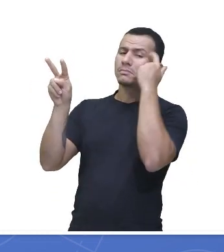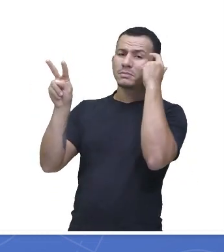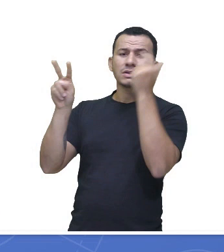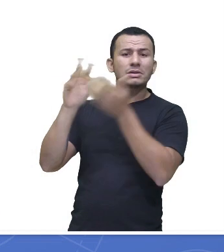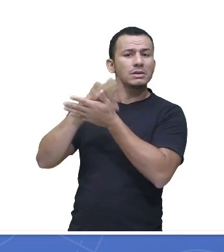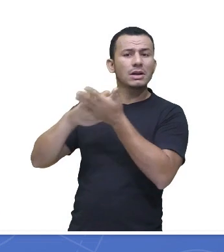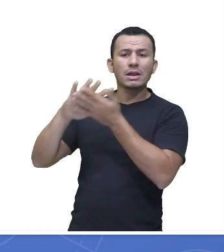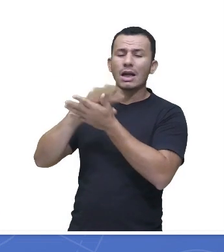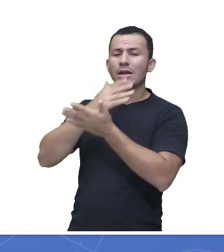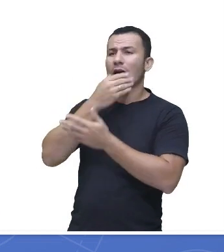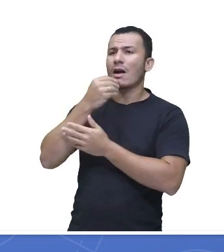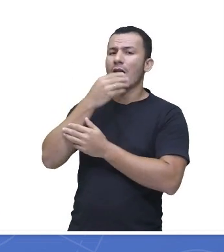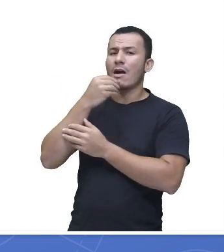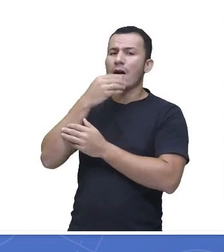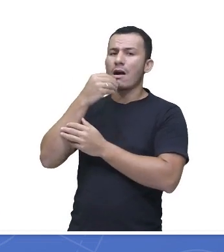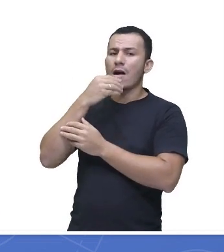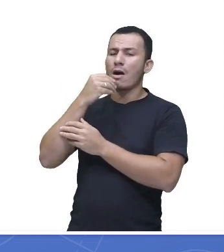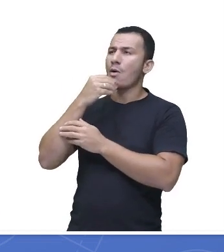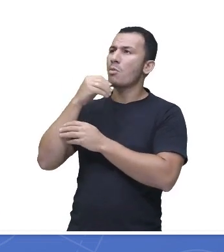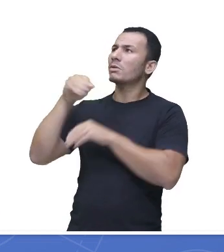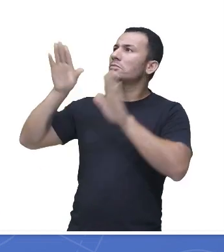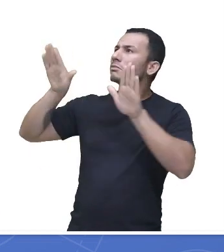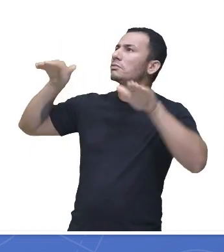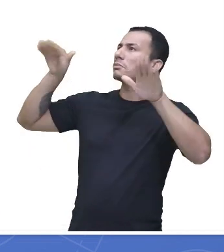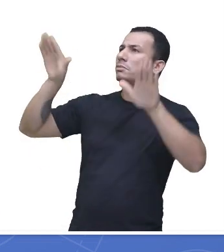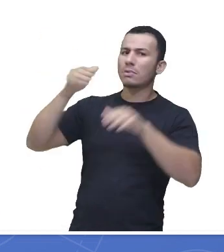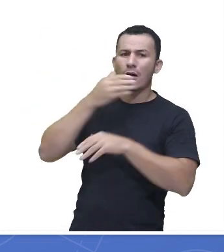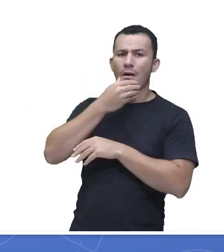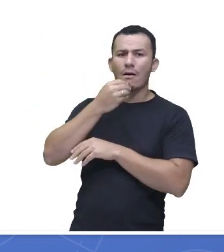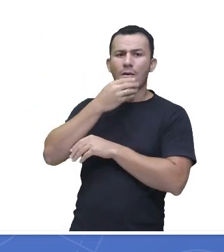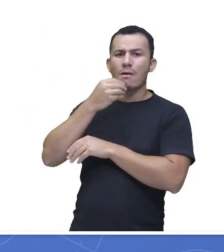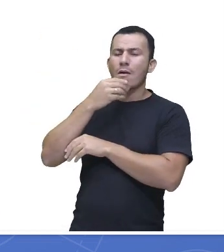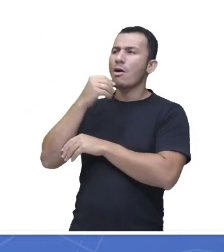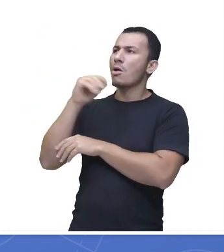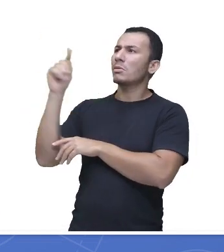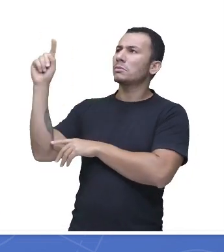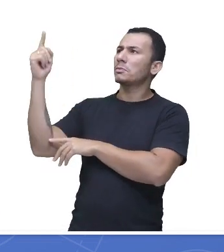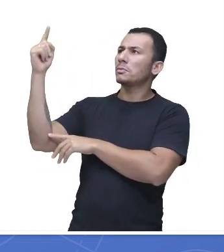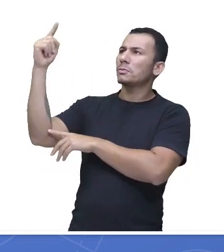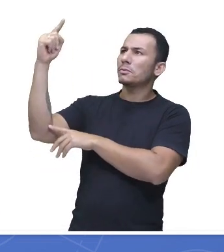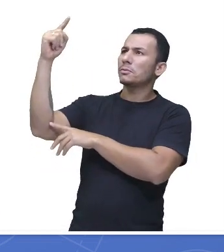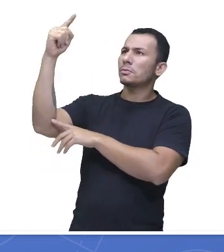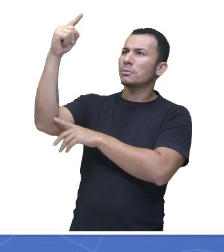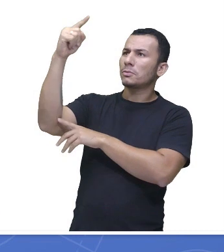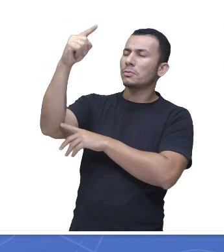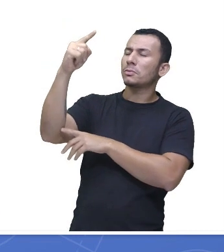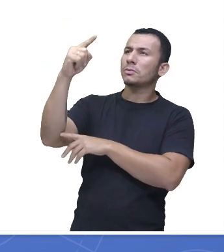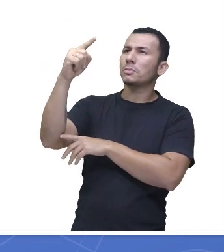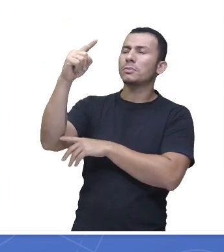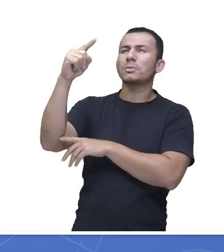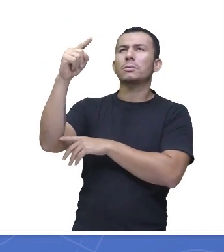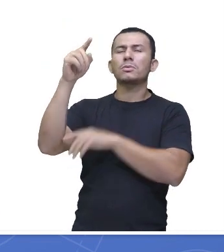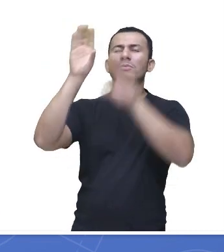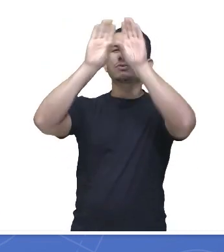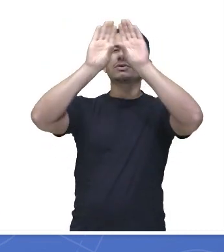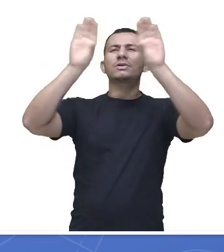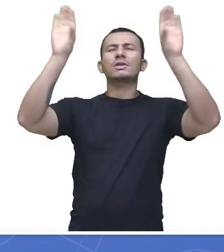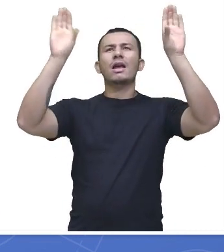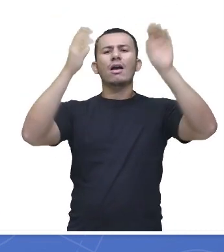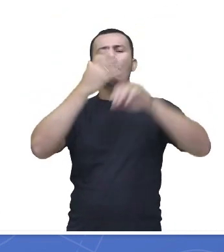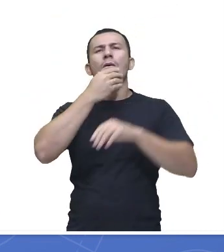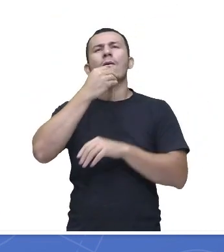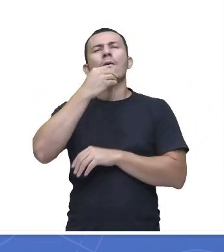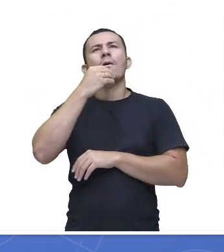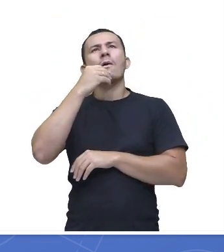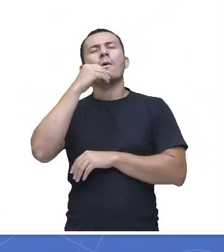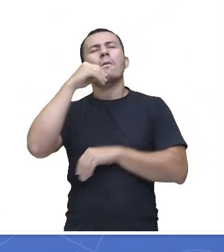tal homem voador, e dei com ele vindo do lado do rio. Peguei-o quase no meio do céu, um céu